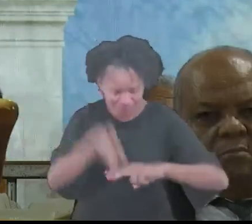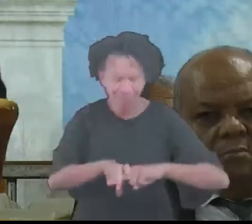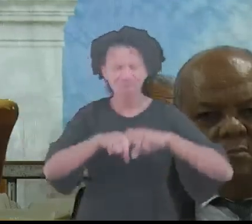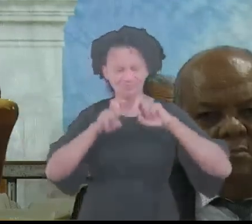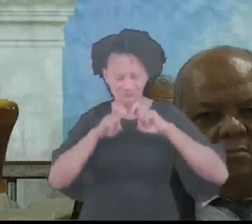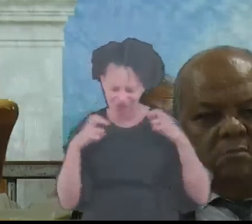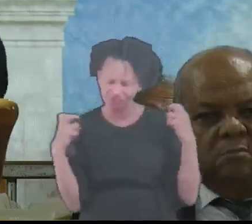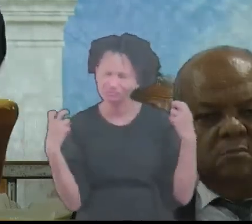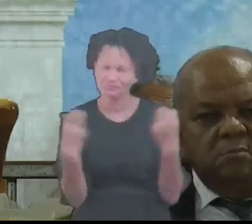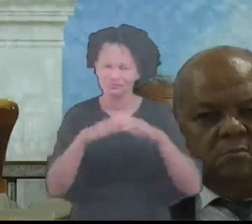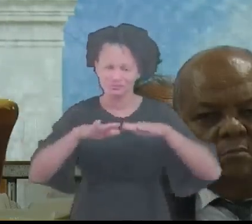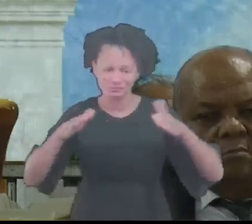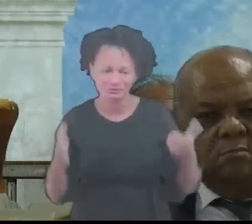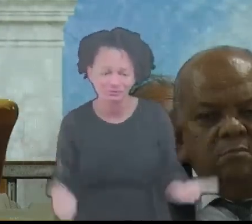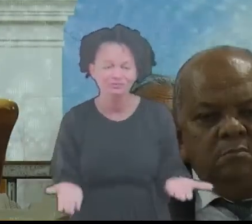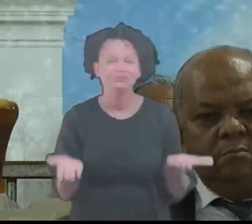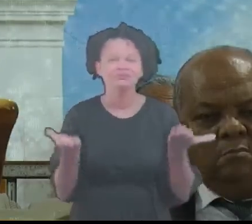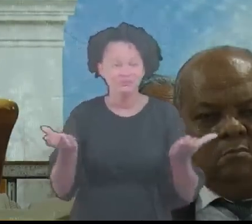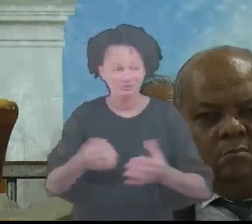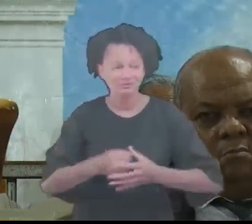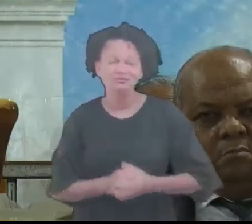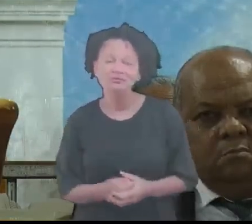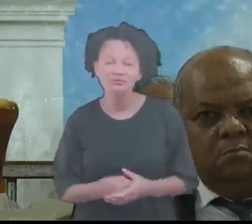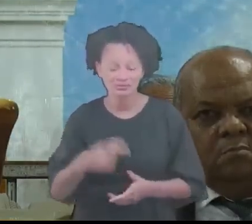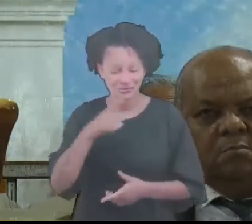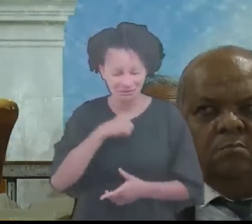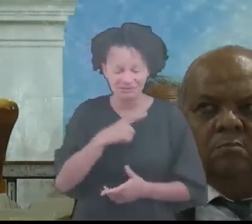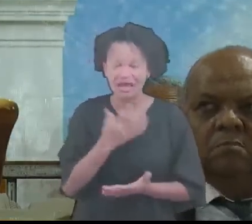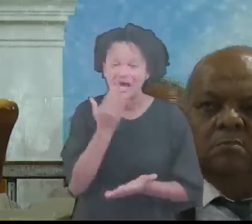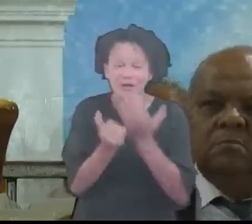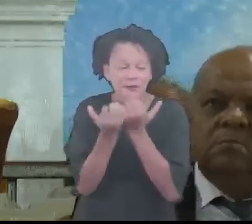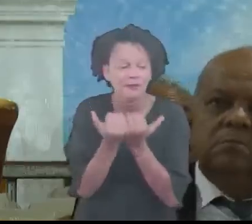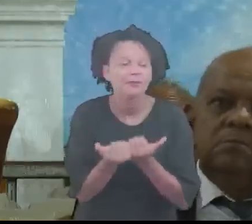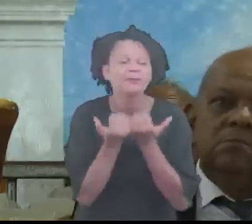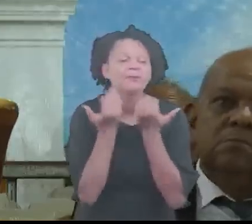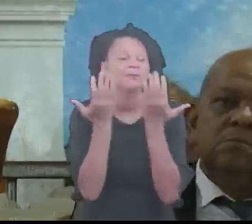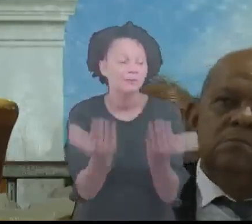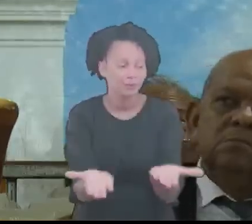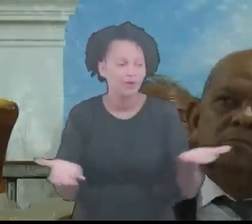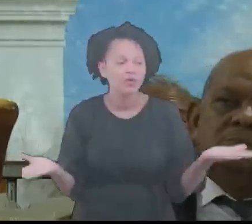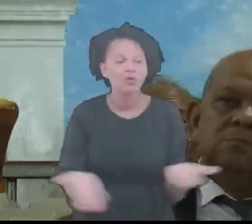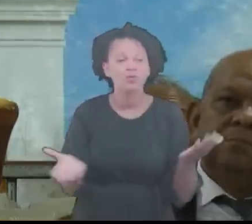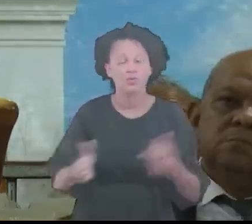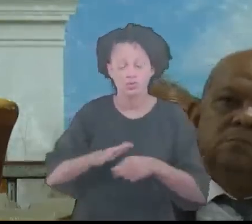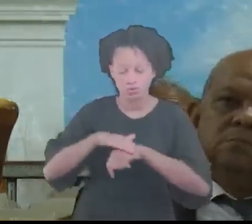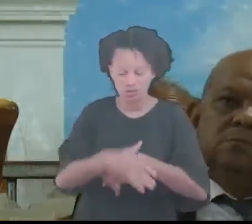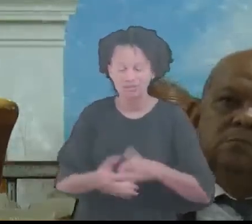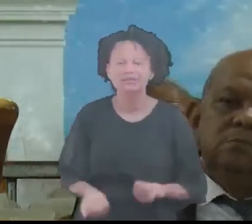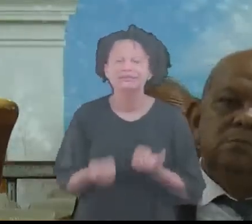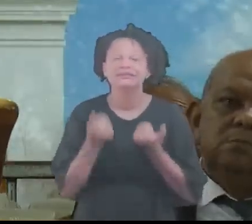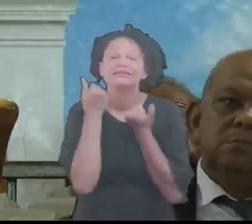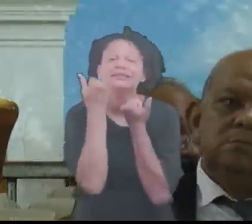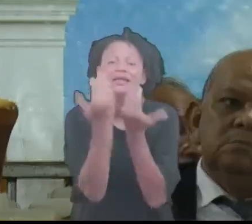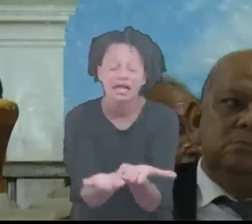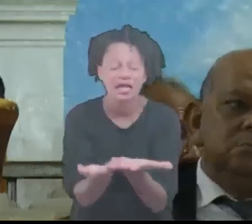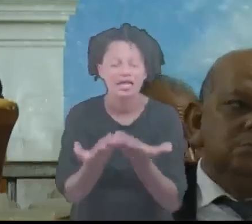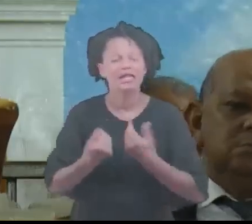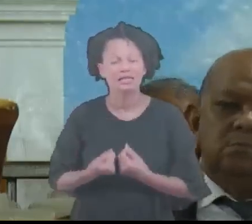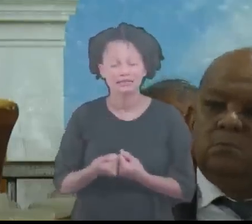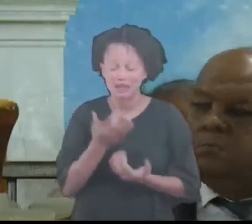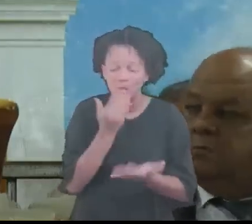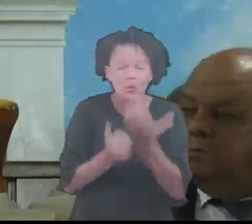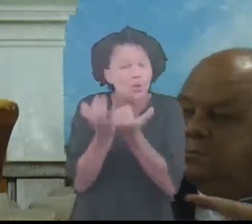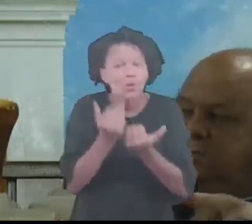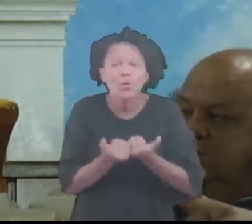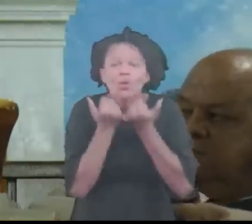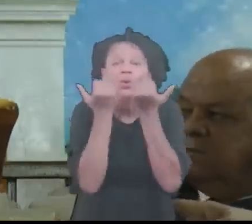da mesa. E nesta noite ele quer nos dar alimento. Nesta noite ele quer nos dar suprimento. Nesta noite ele